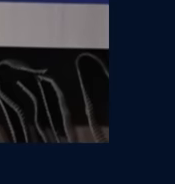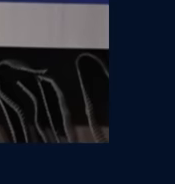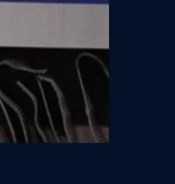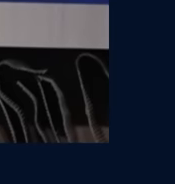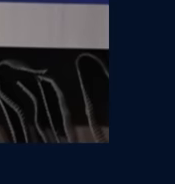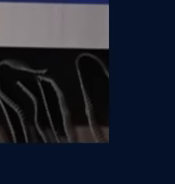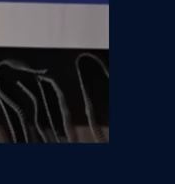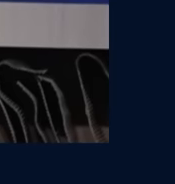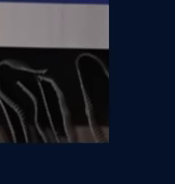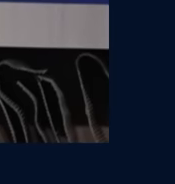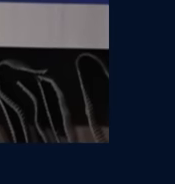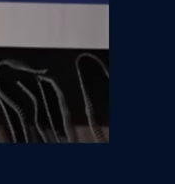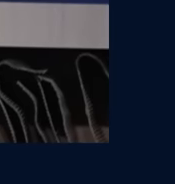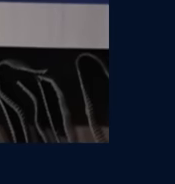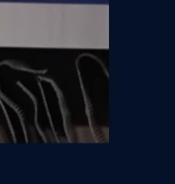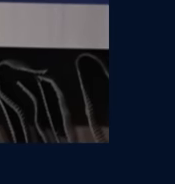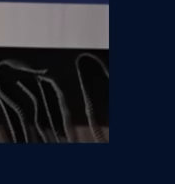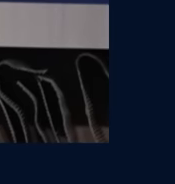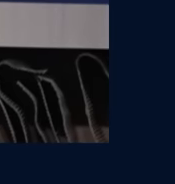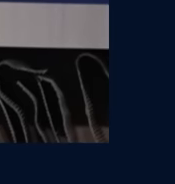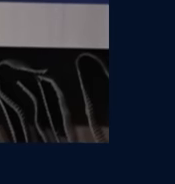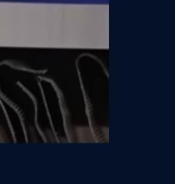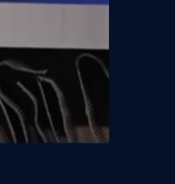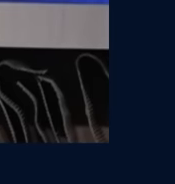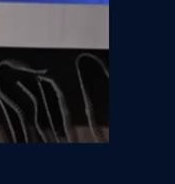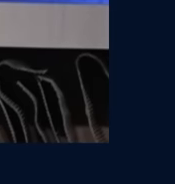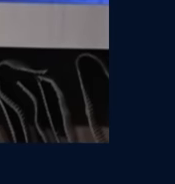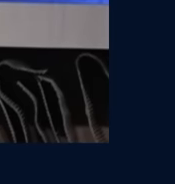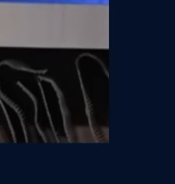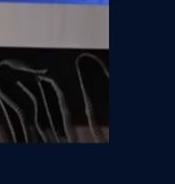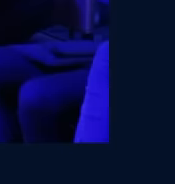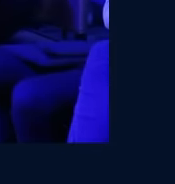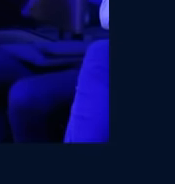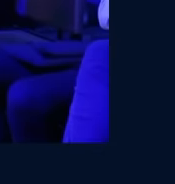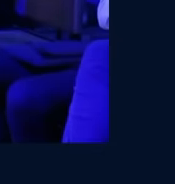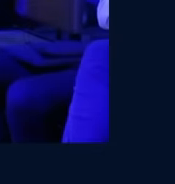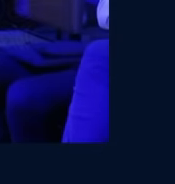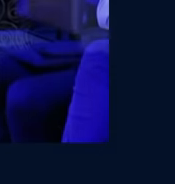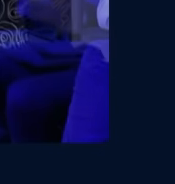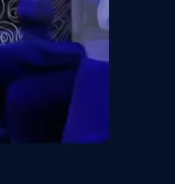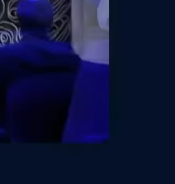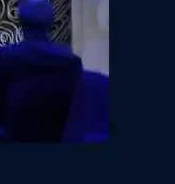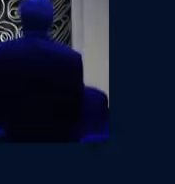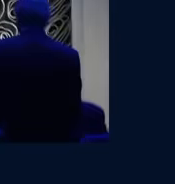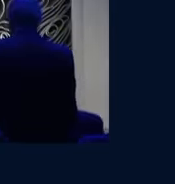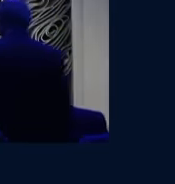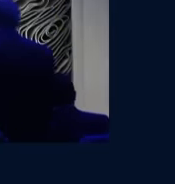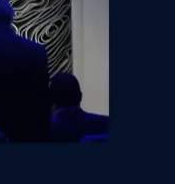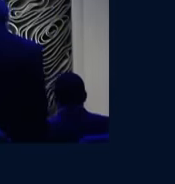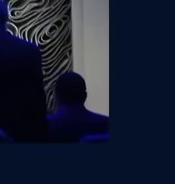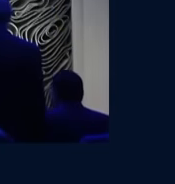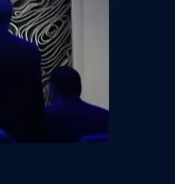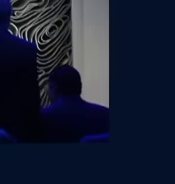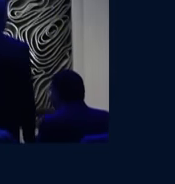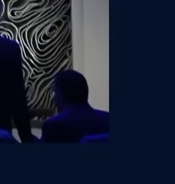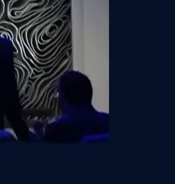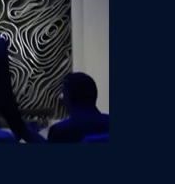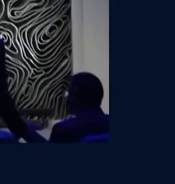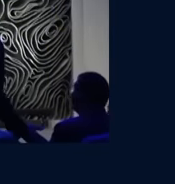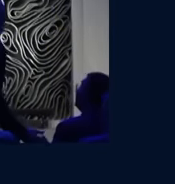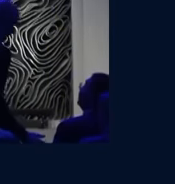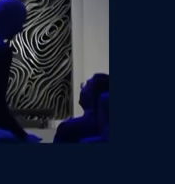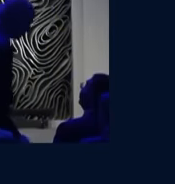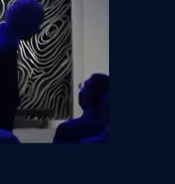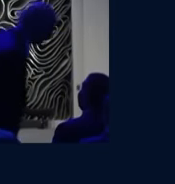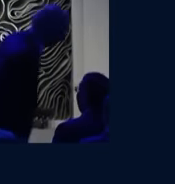Steves e nosso economista stepan birman muito obrigada E bom painel a todos bom Boa tarde